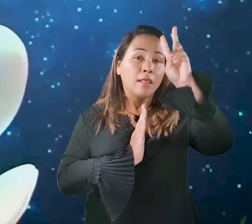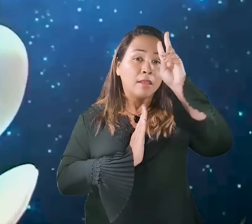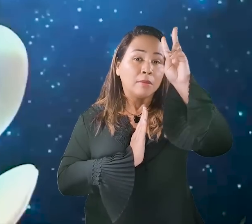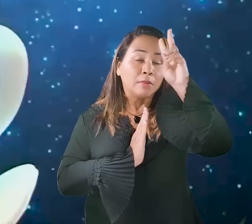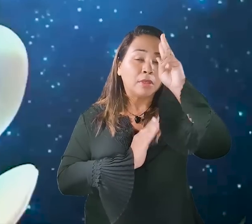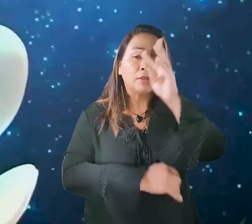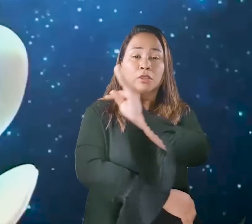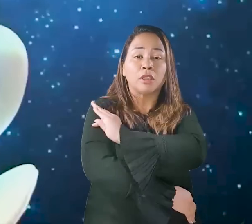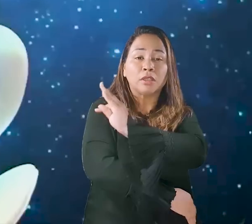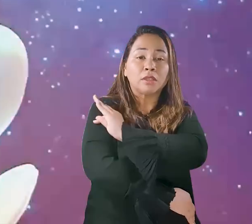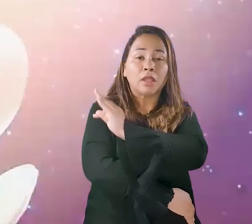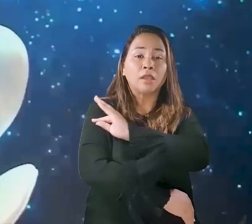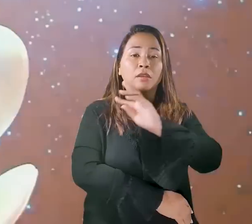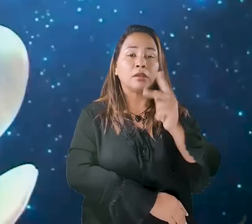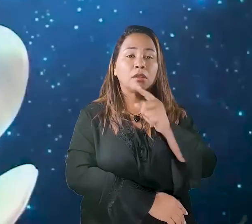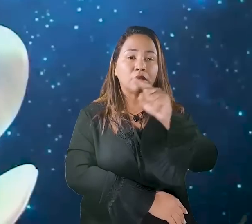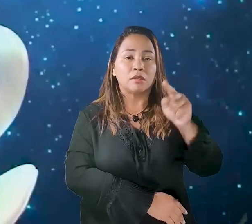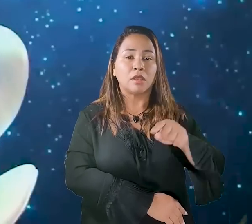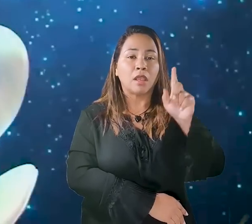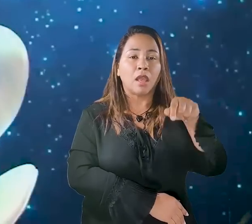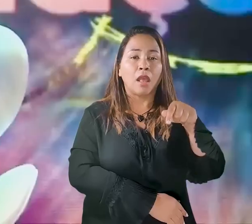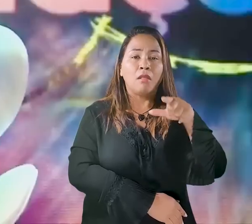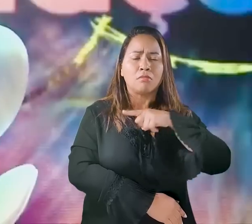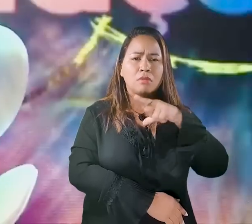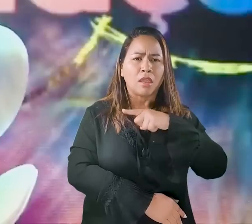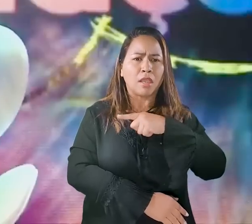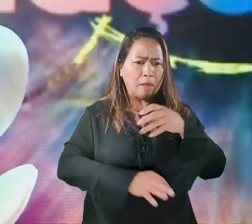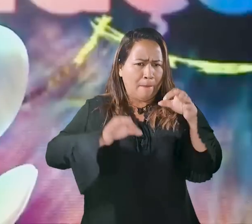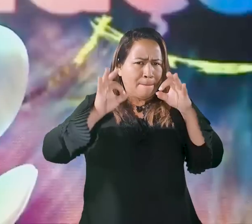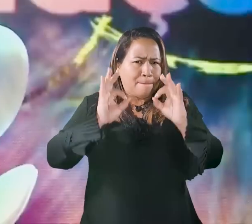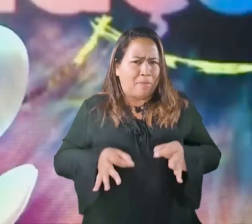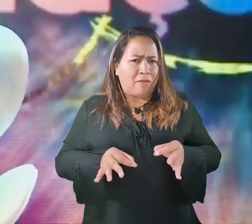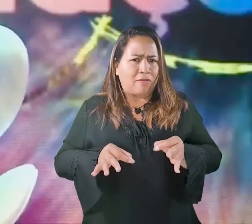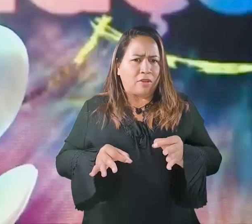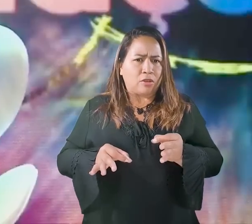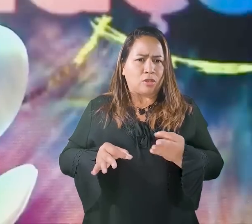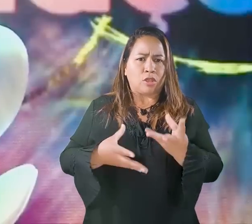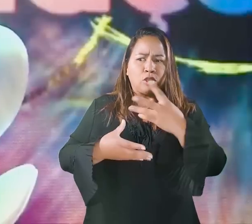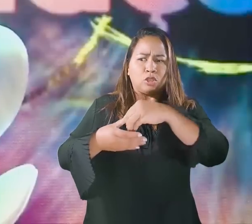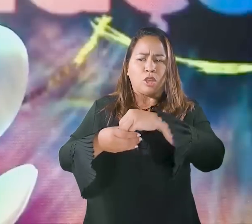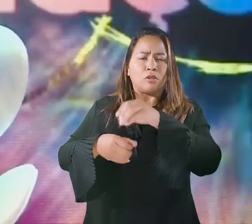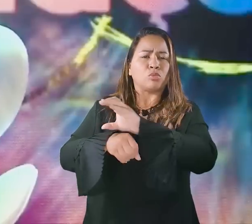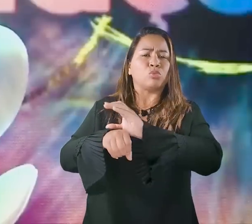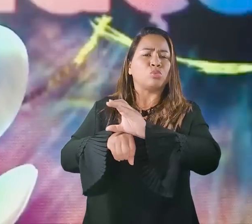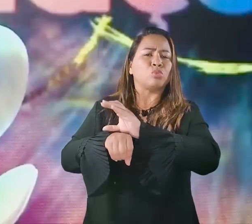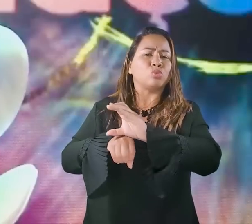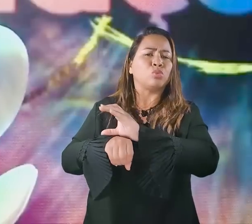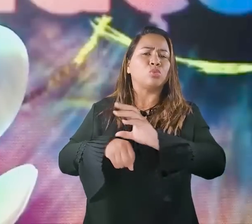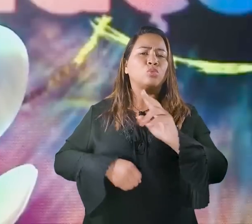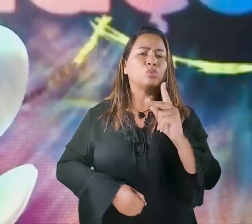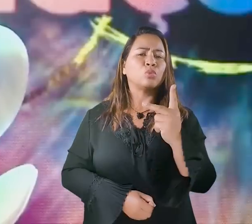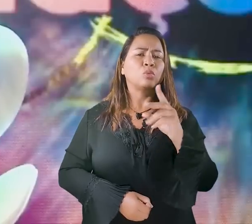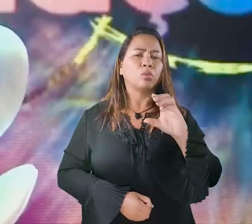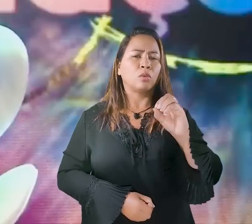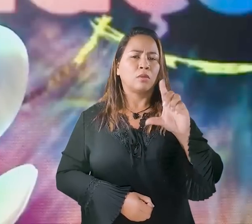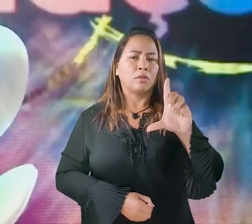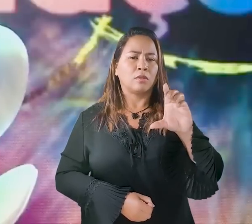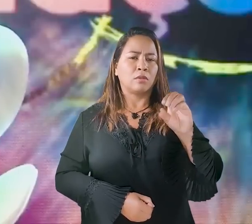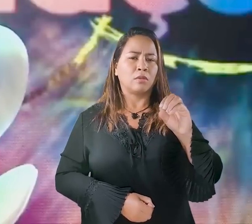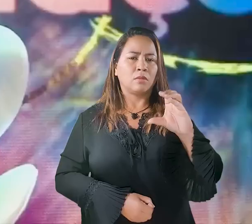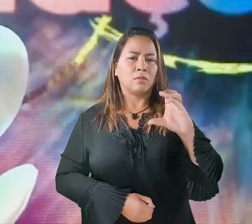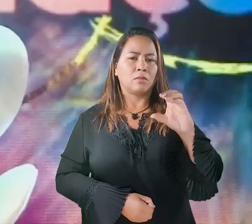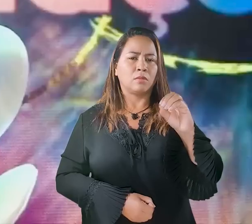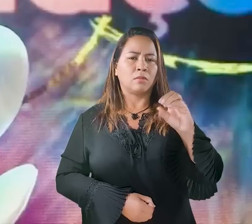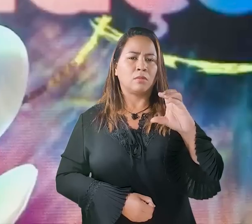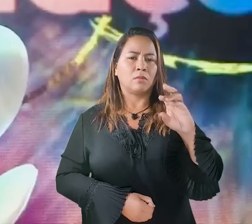a técnica do holococriação. Todas as respostas da técnica você aprende no curso. Essa é a experiência. Então digamos que